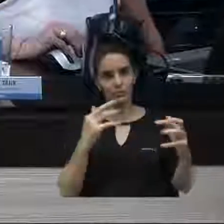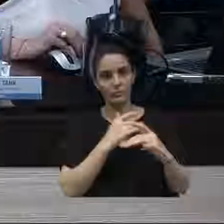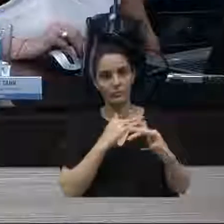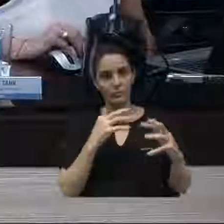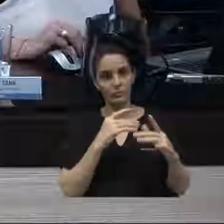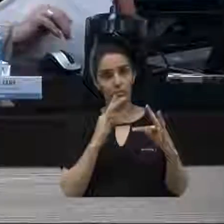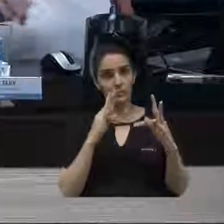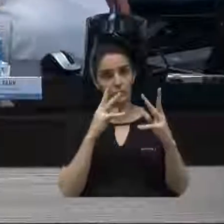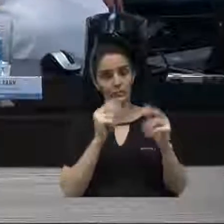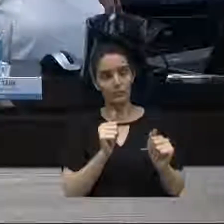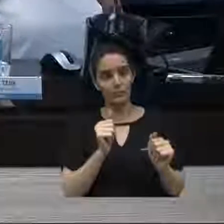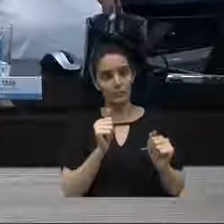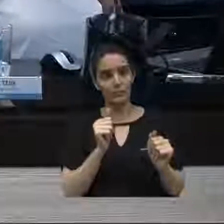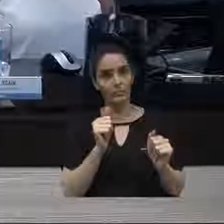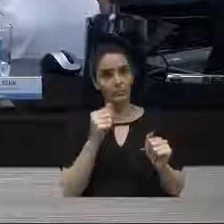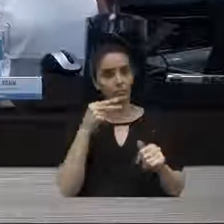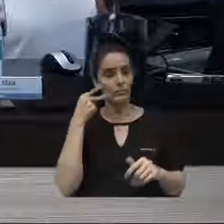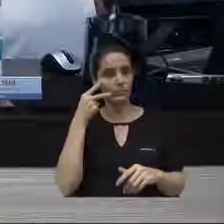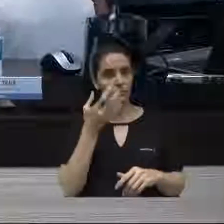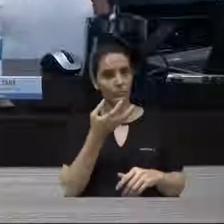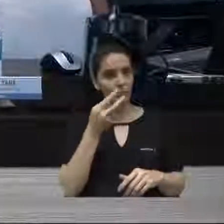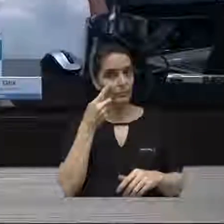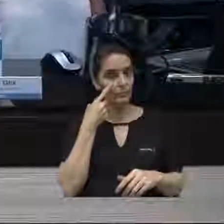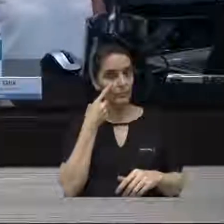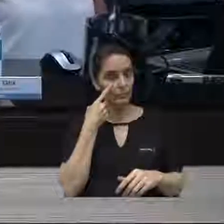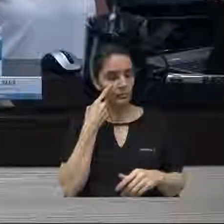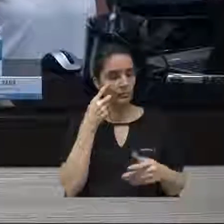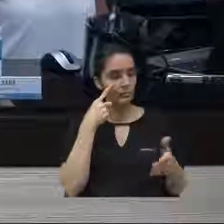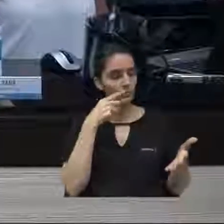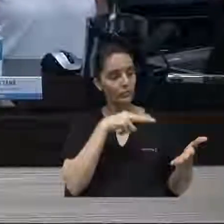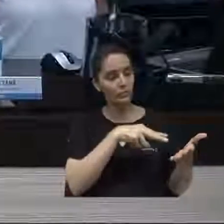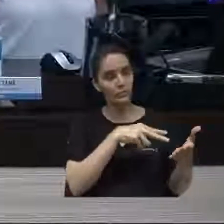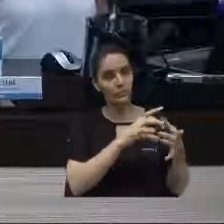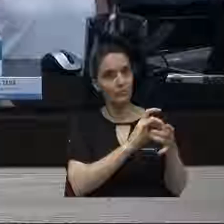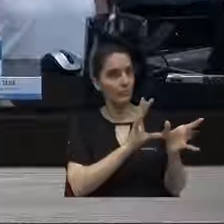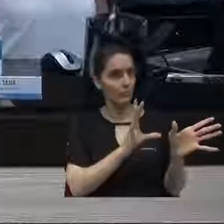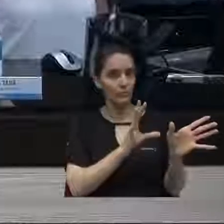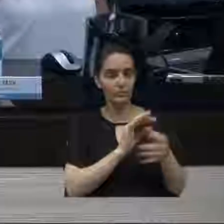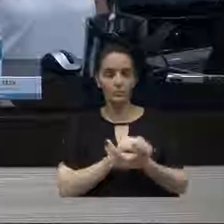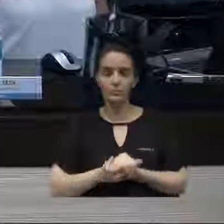senhores vereadores que estará à disposição de todos na Secretaria.